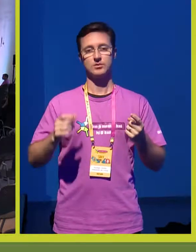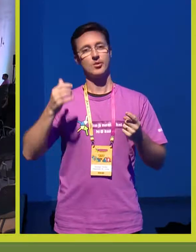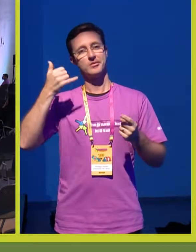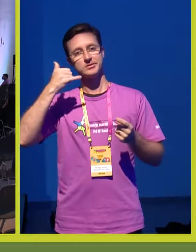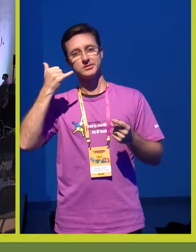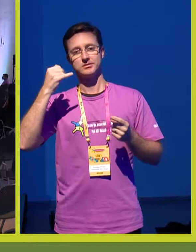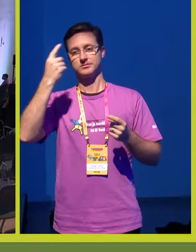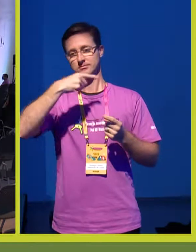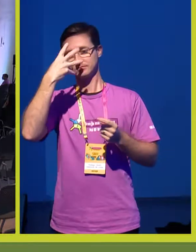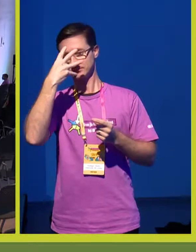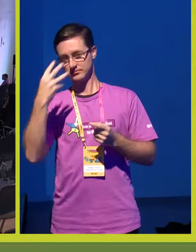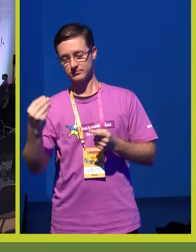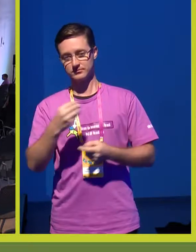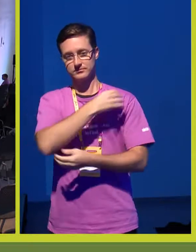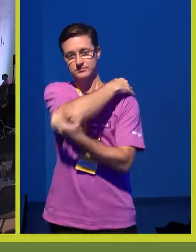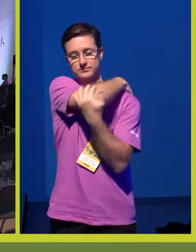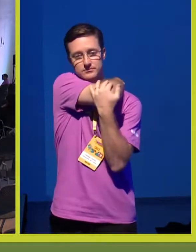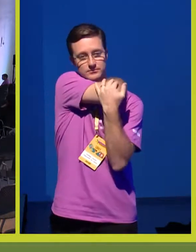reconhecimento facial.